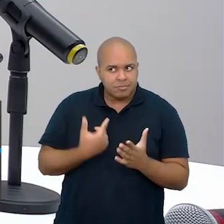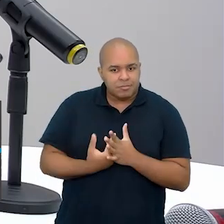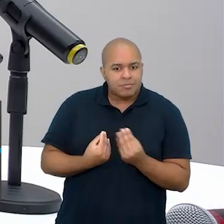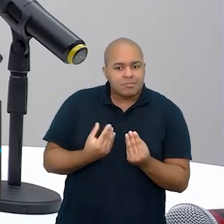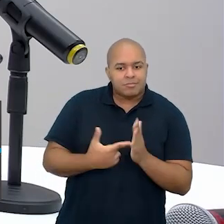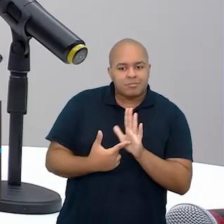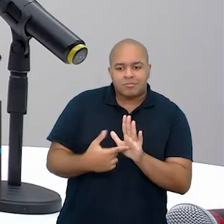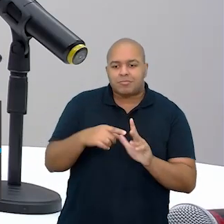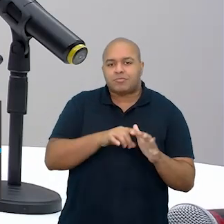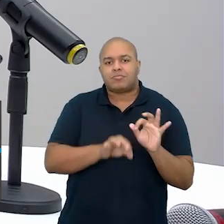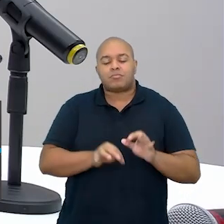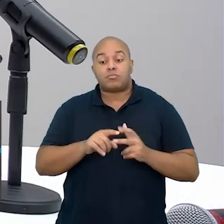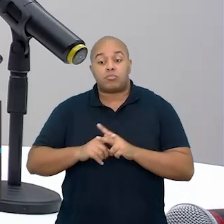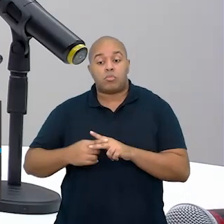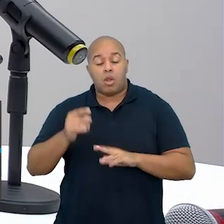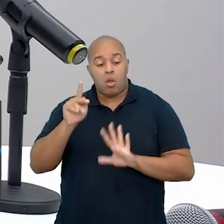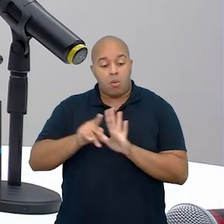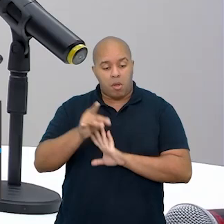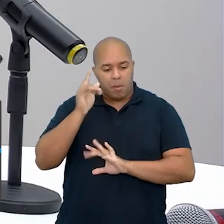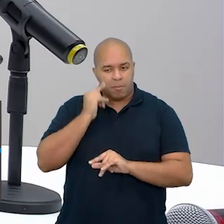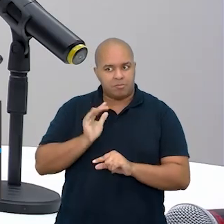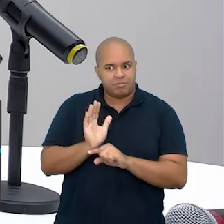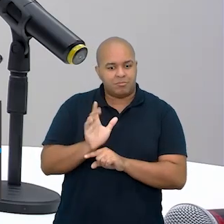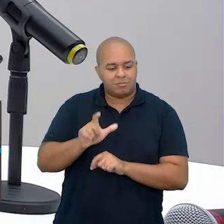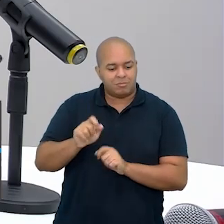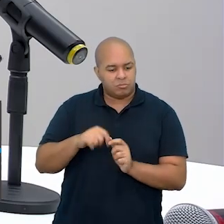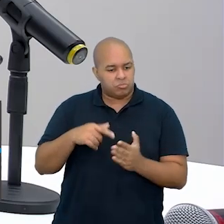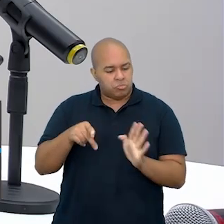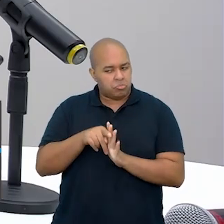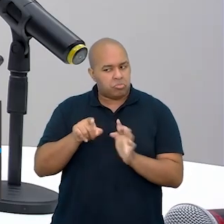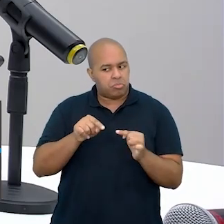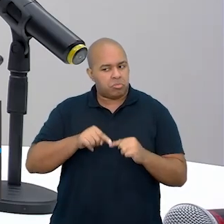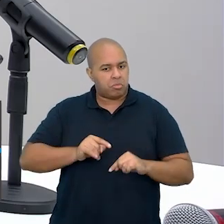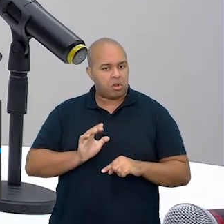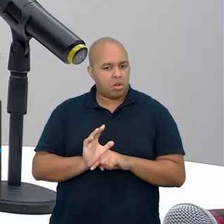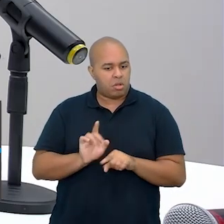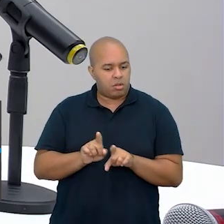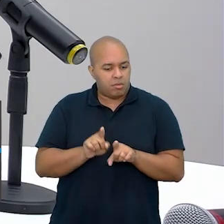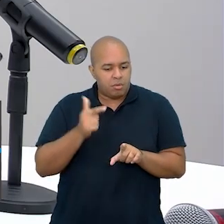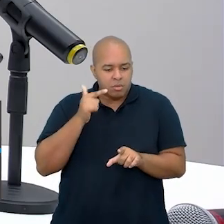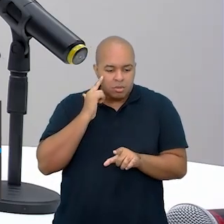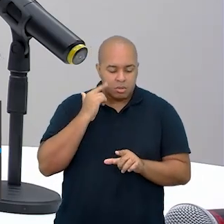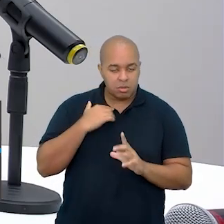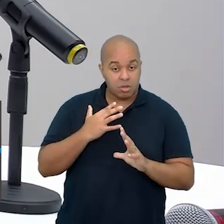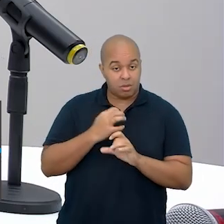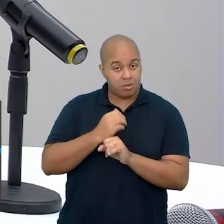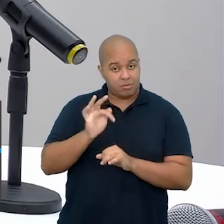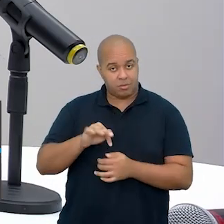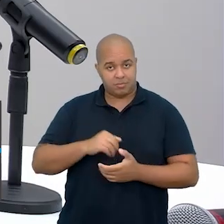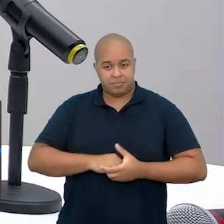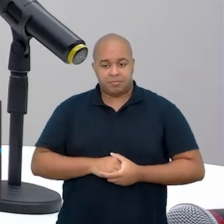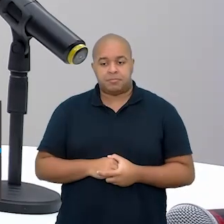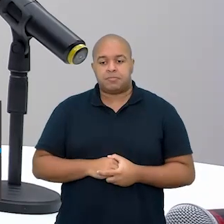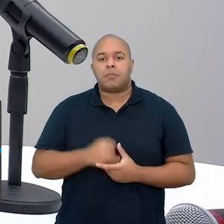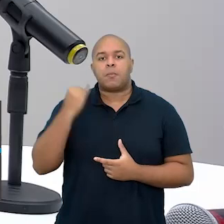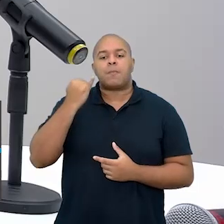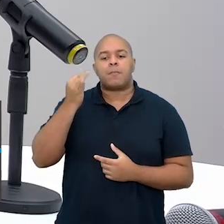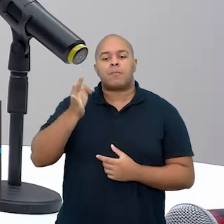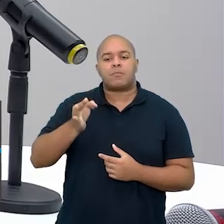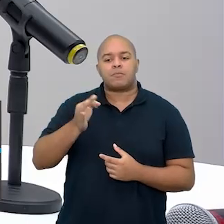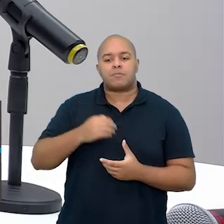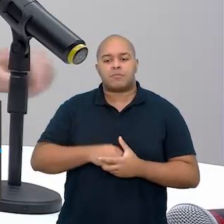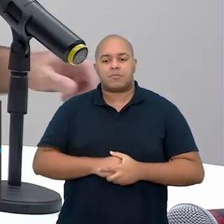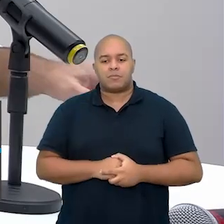as ferramentas necessárias para eles a fim de mediar e chegar no resultado final. Muito importante, Muito